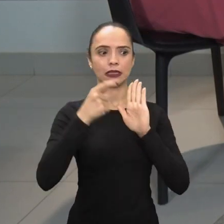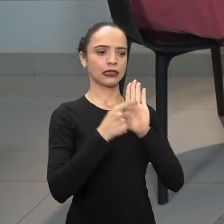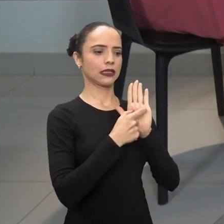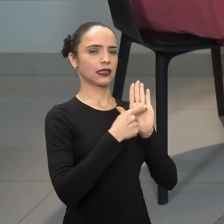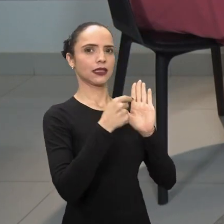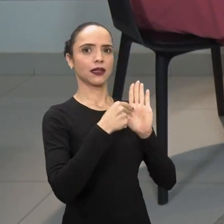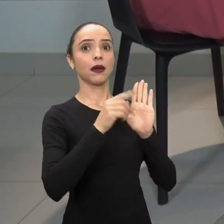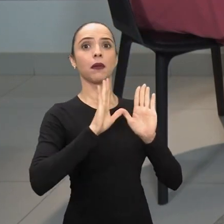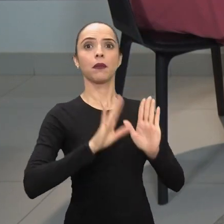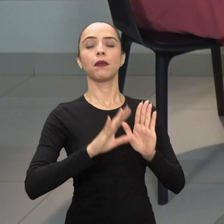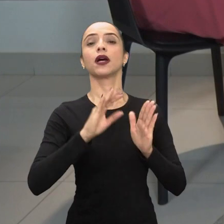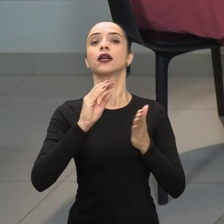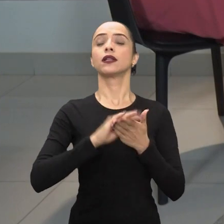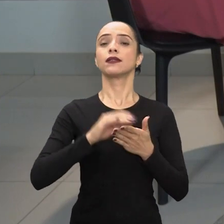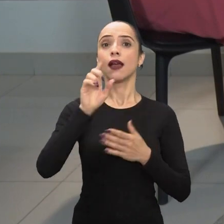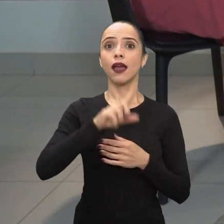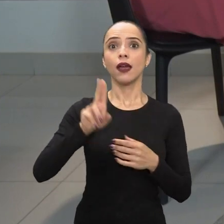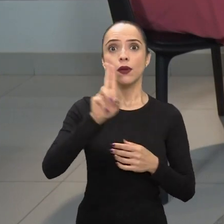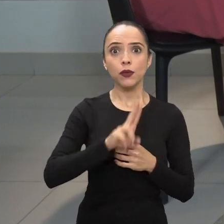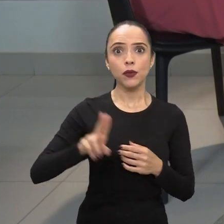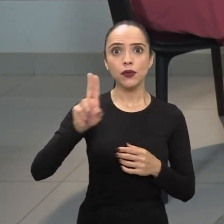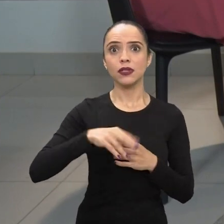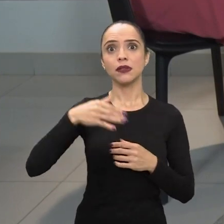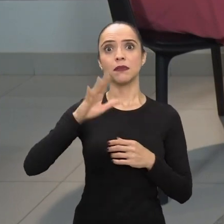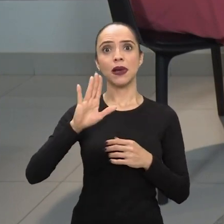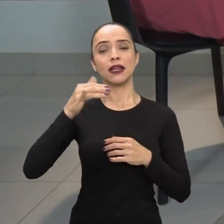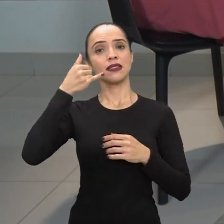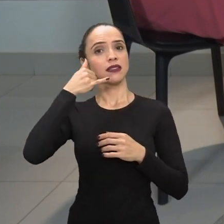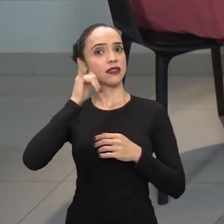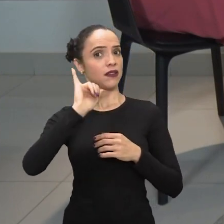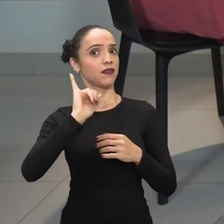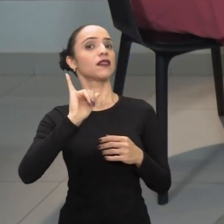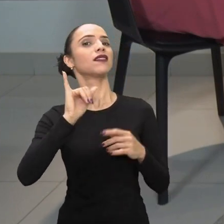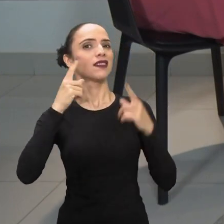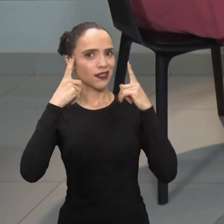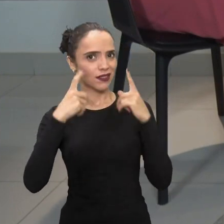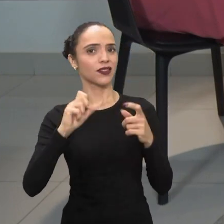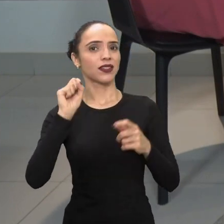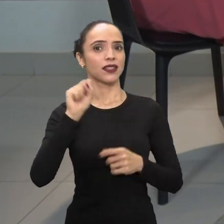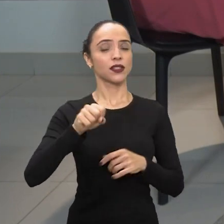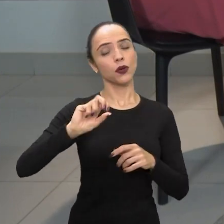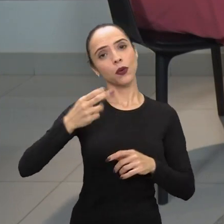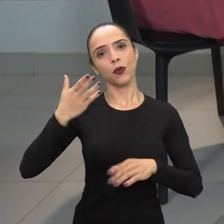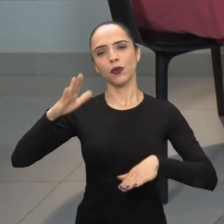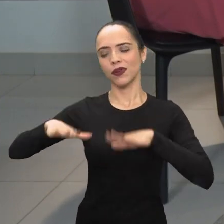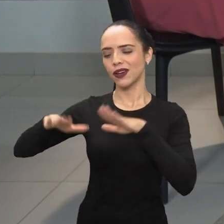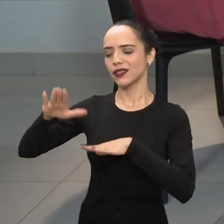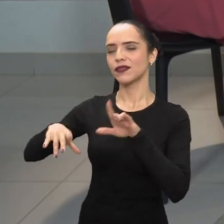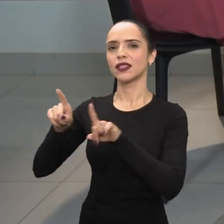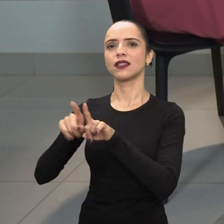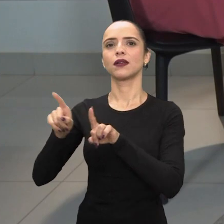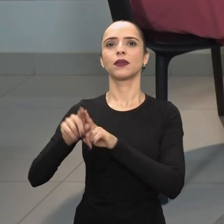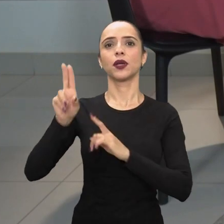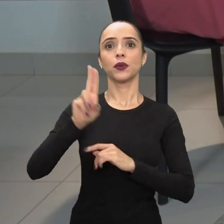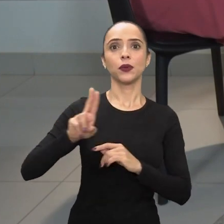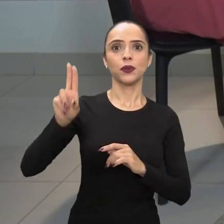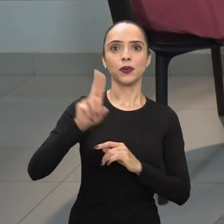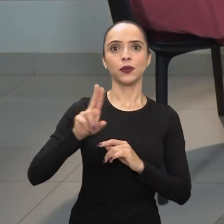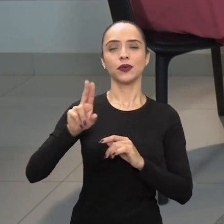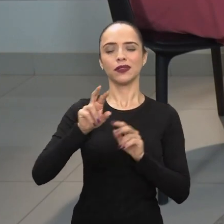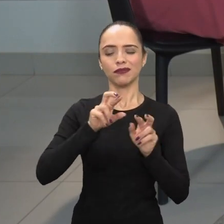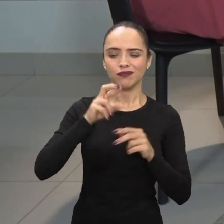meramente nos ostensivo da força policial ou às vezes dessa forma benéfica no uso